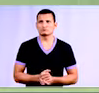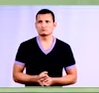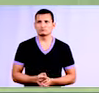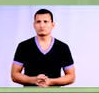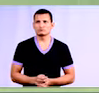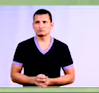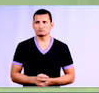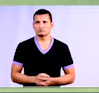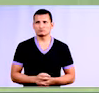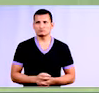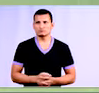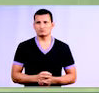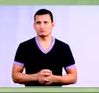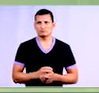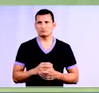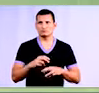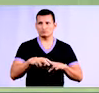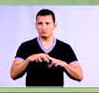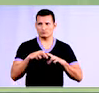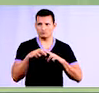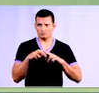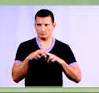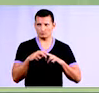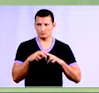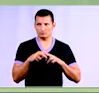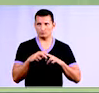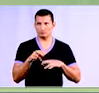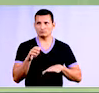Caso o tamanho do processo seja